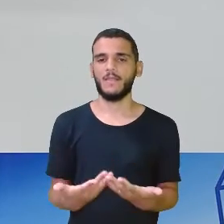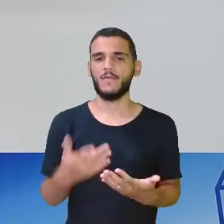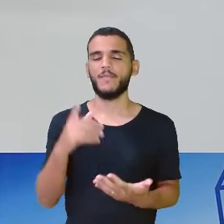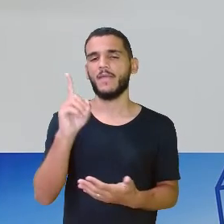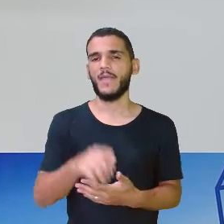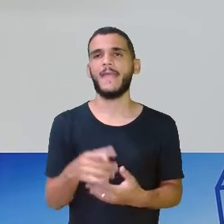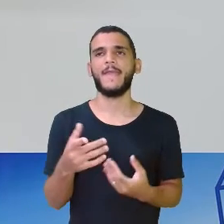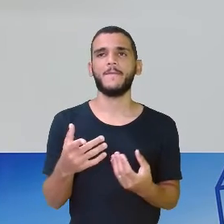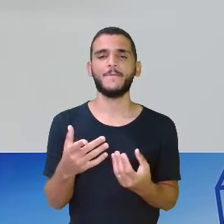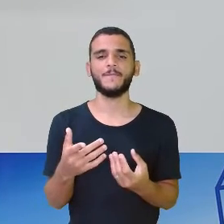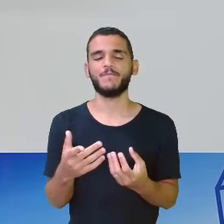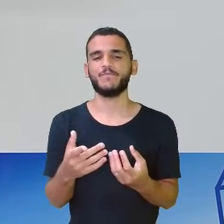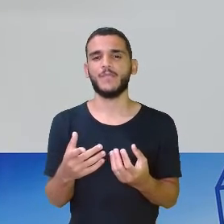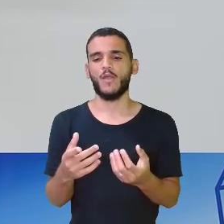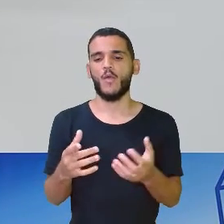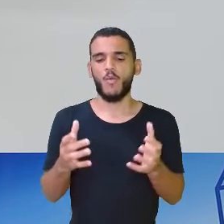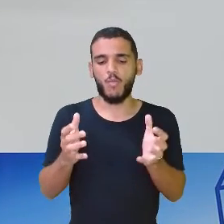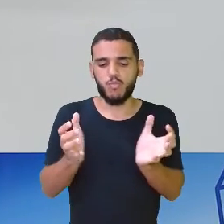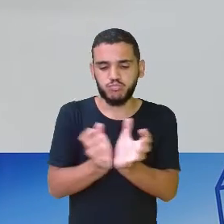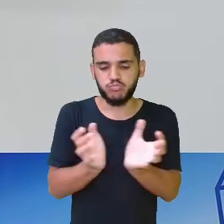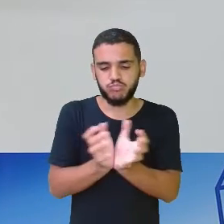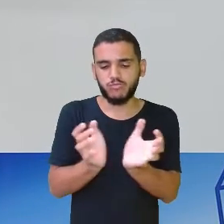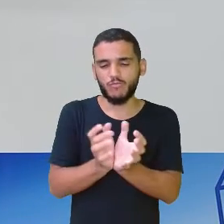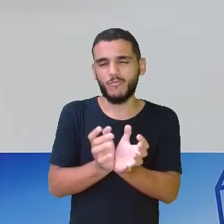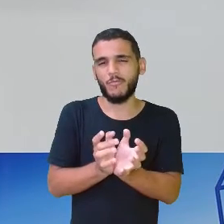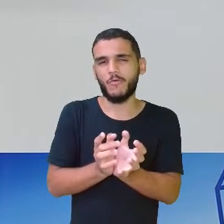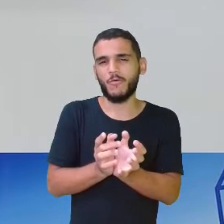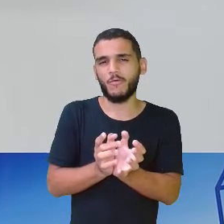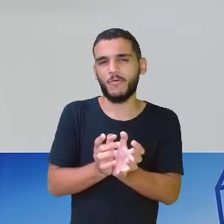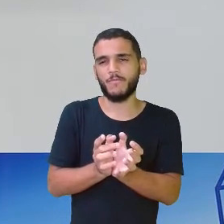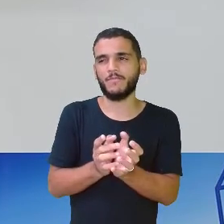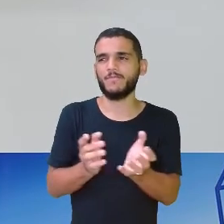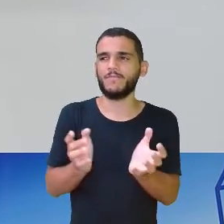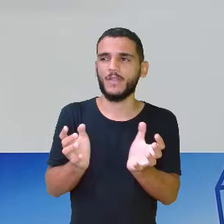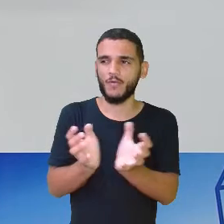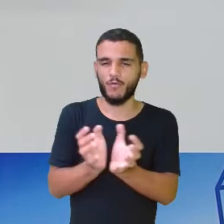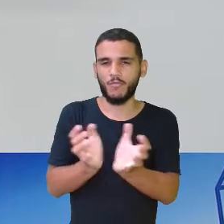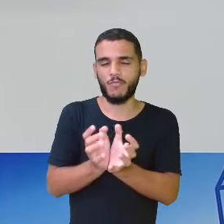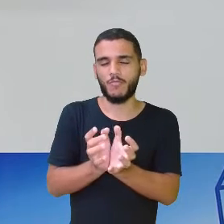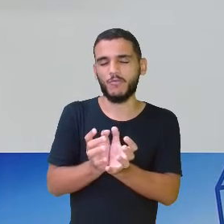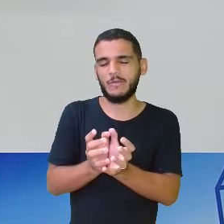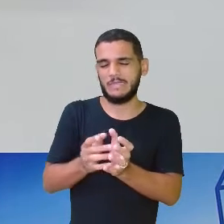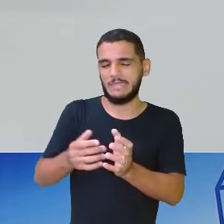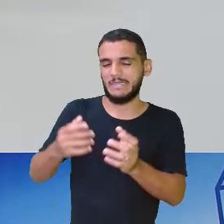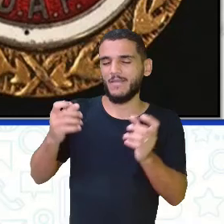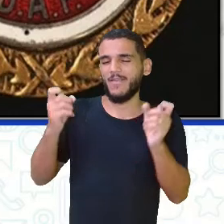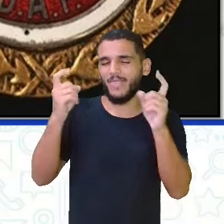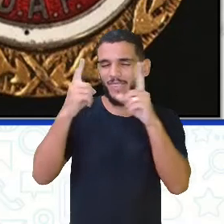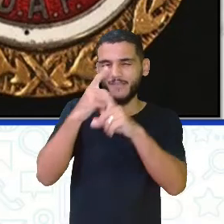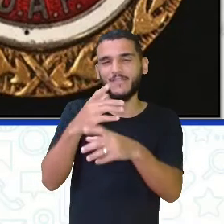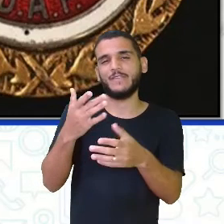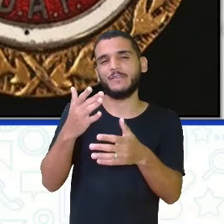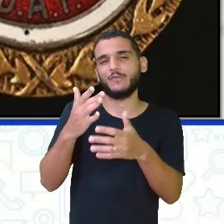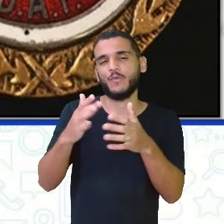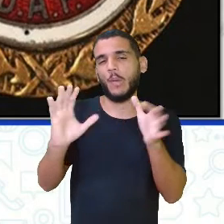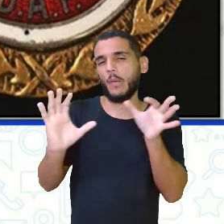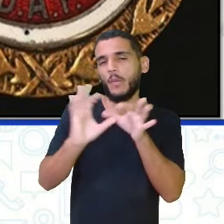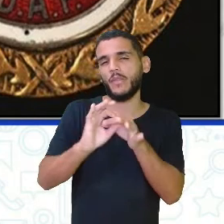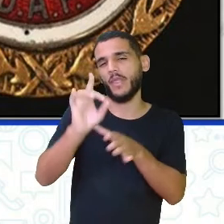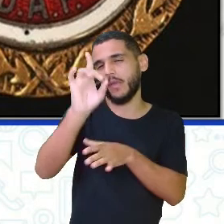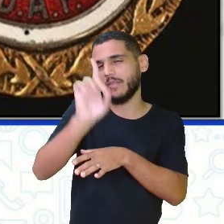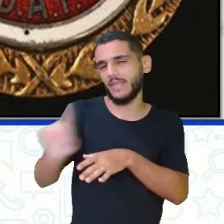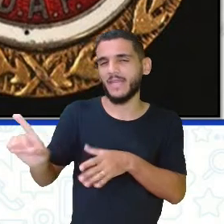de extrema direita, na verdade um movimento extremista, né, eles propunham aí o uso da força